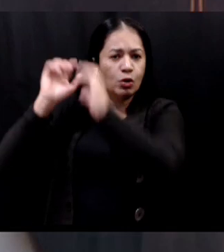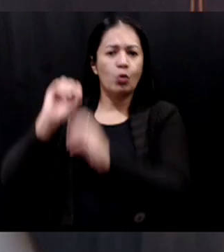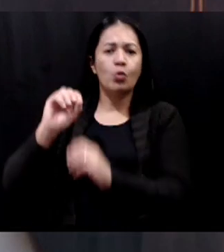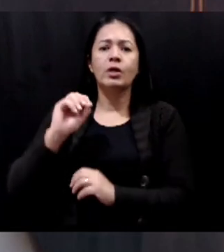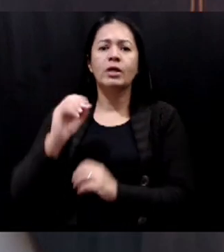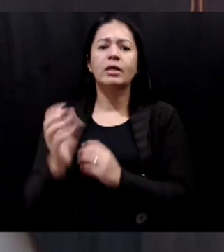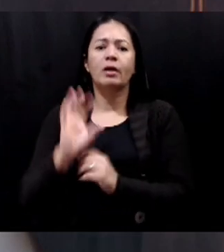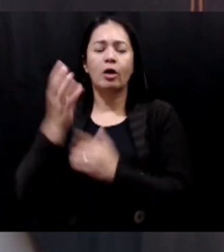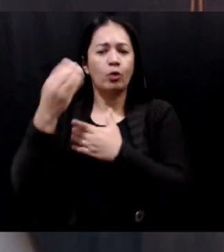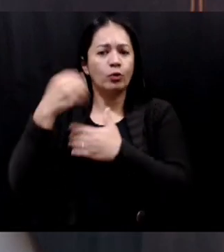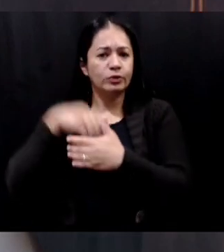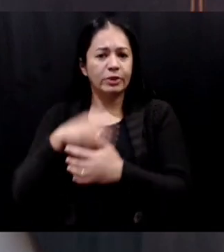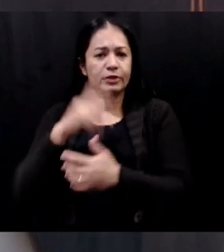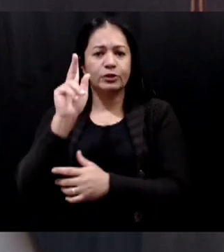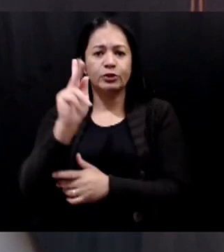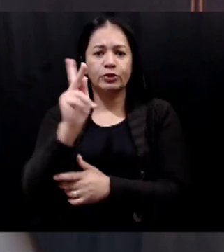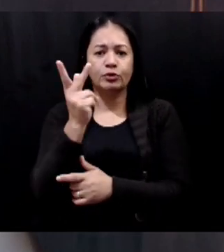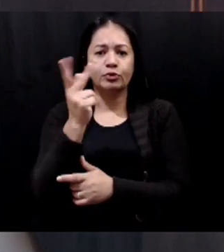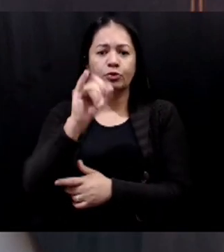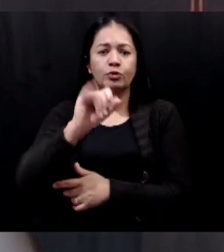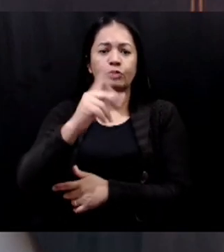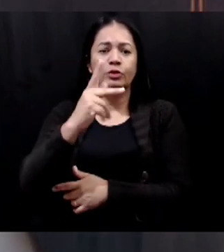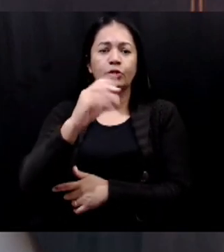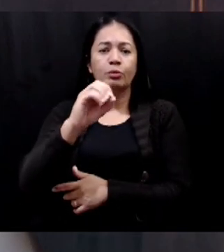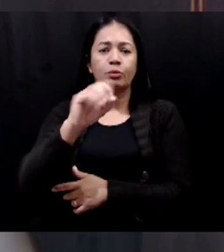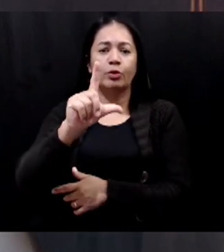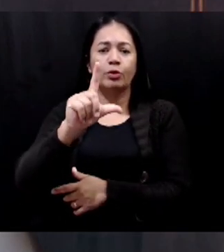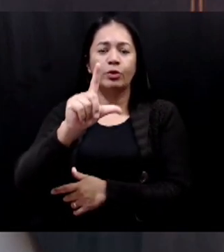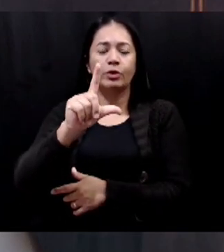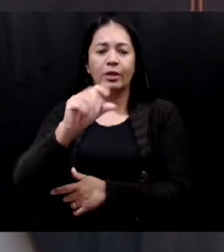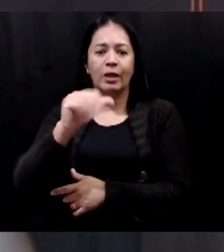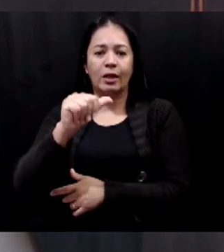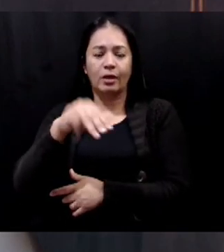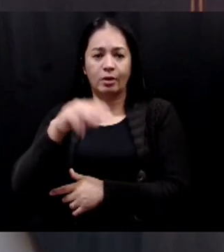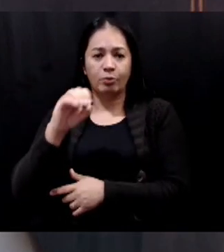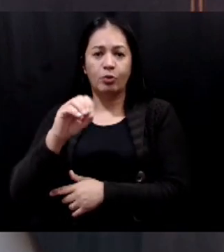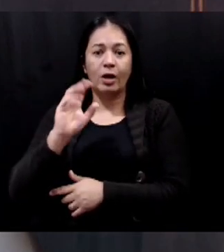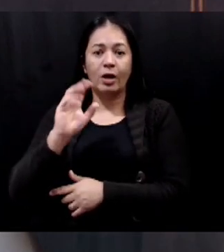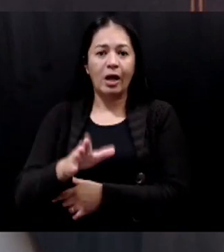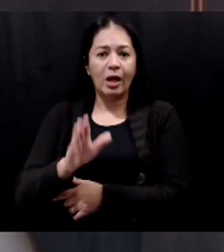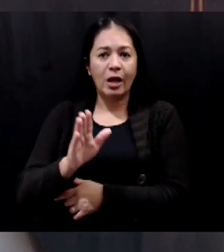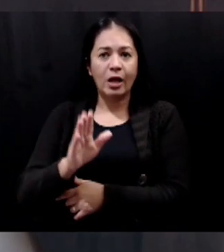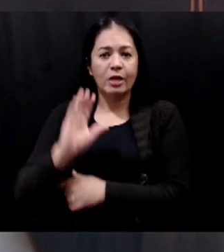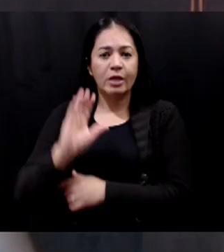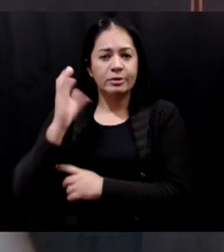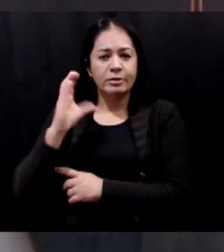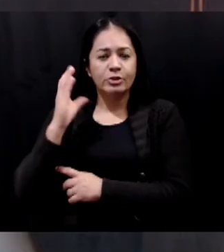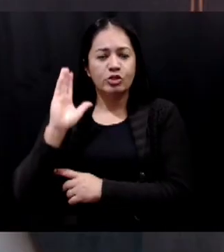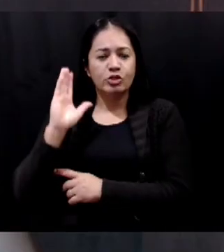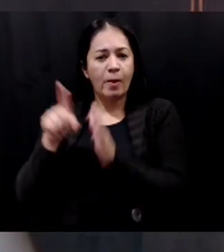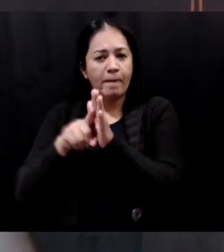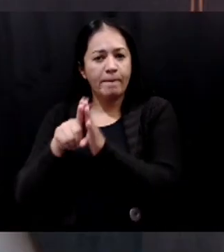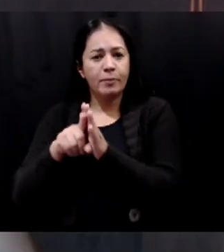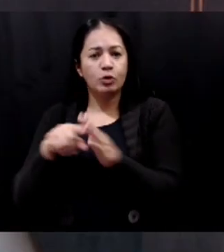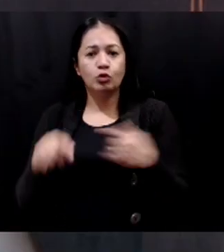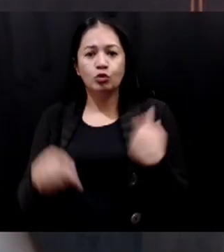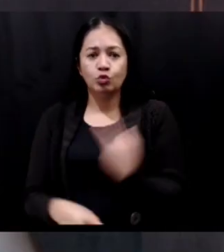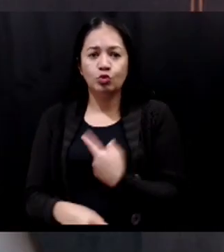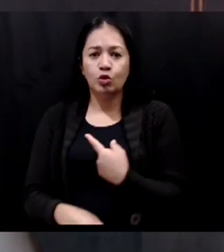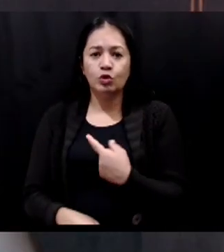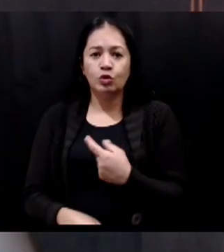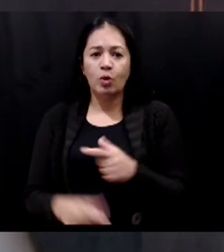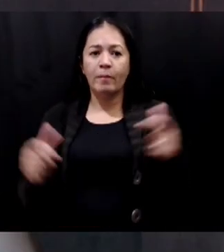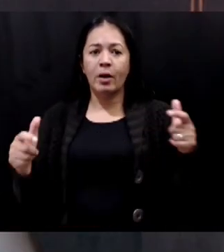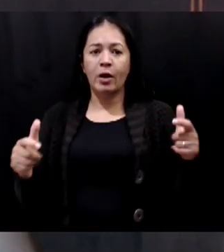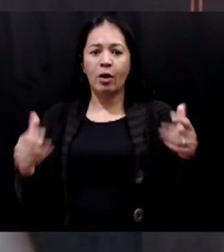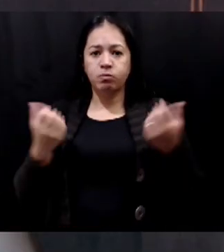algum motivo, por algum mecanismo que ainda a ciência está tentando elucidar, o nosso peso, o nosso maior peso é considerado pelo